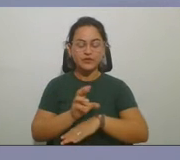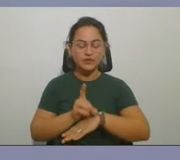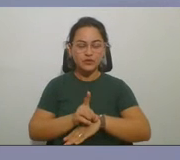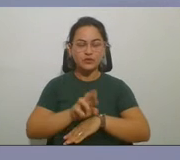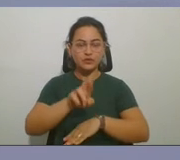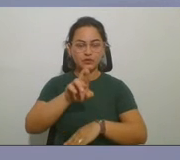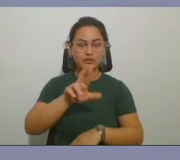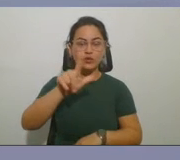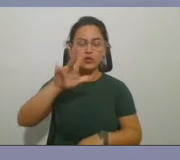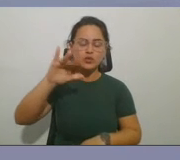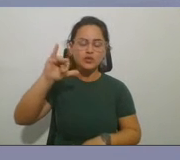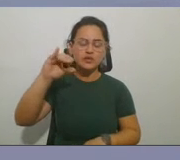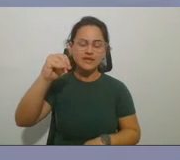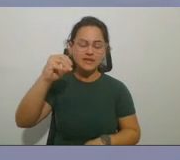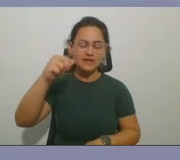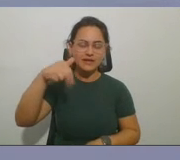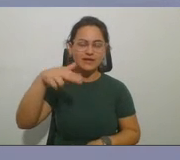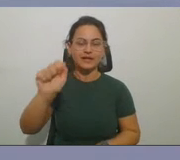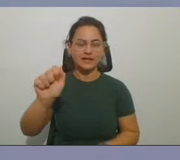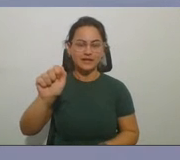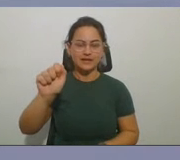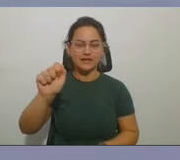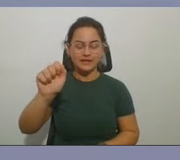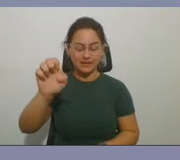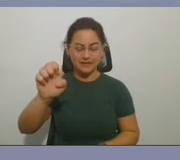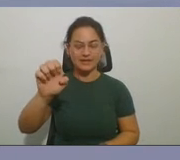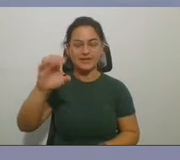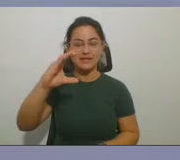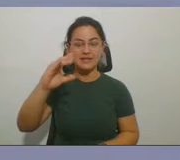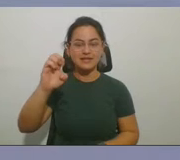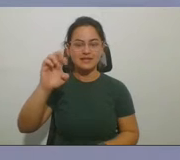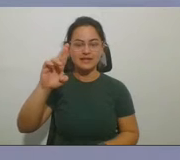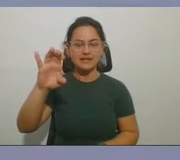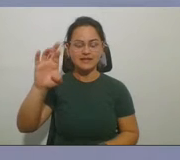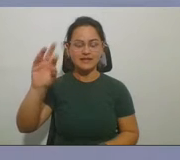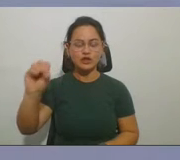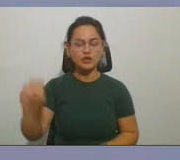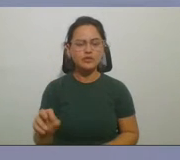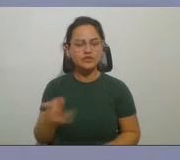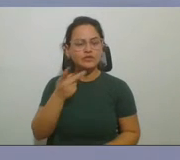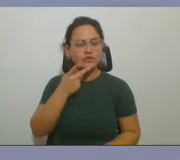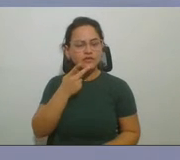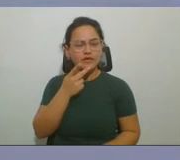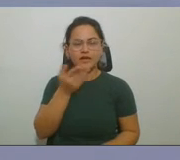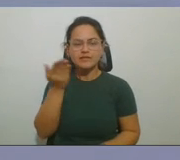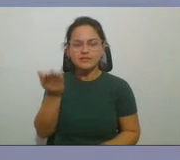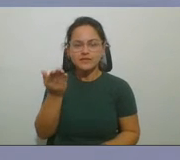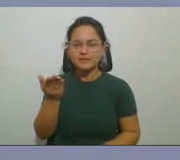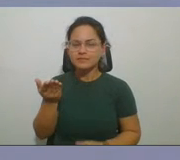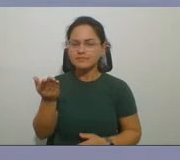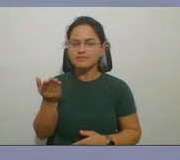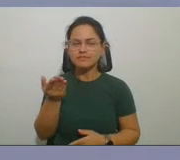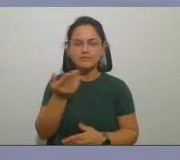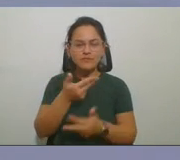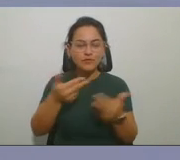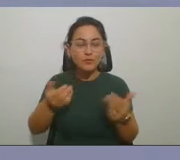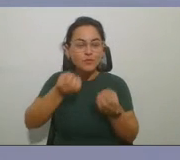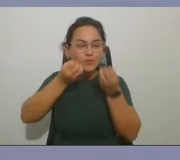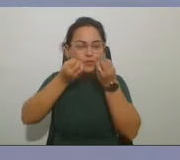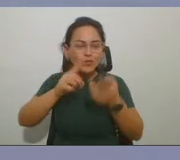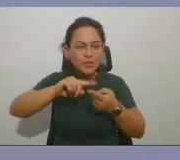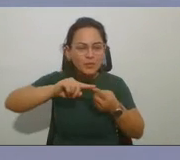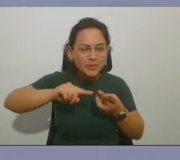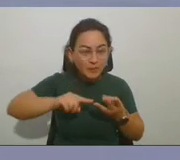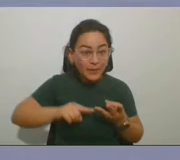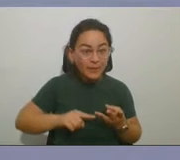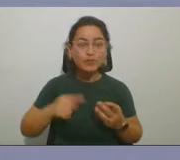Cereta. Faço questão de citar esses predicados, porque em tempos como estes, é importante citá-los